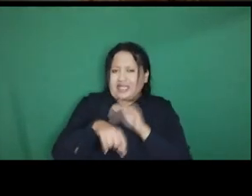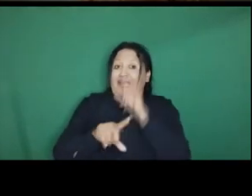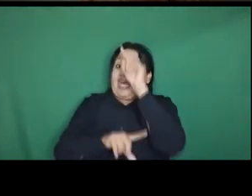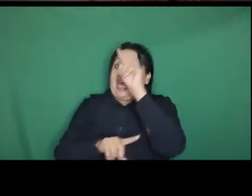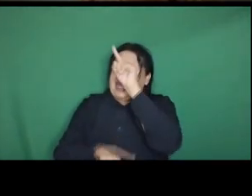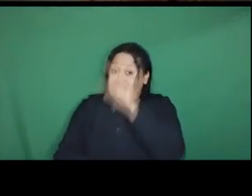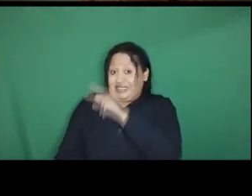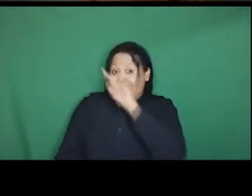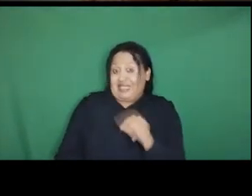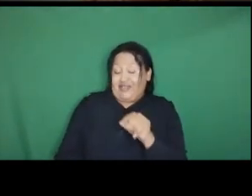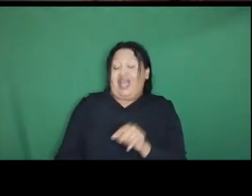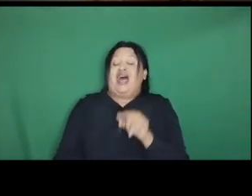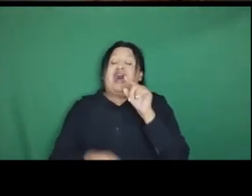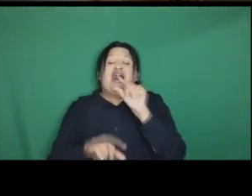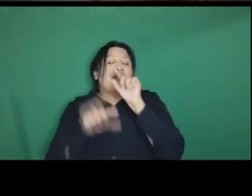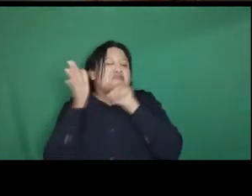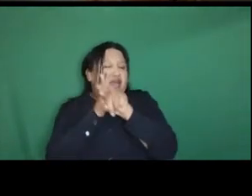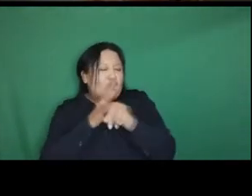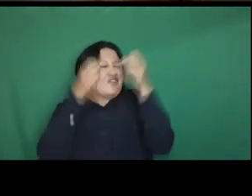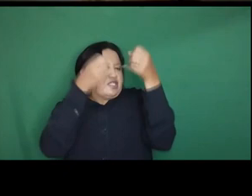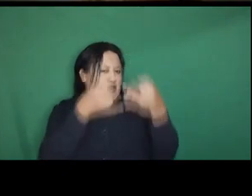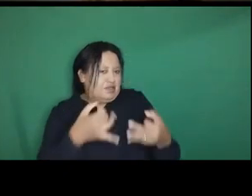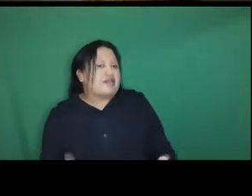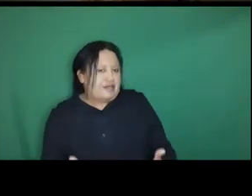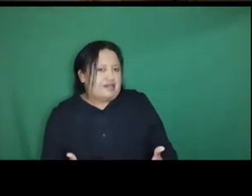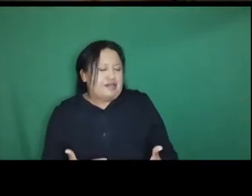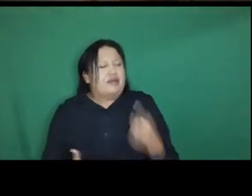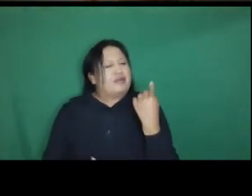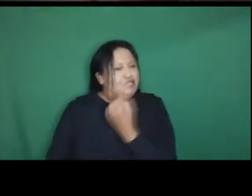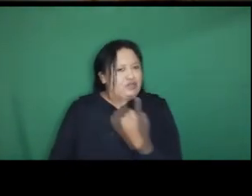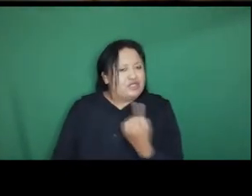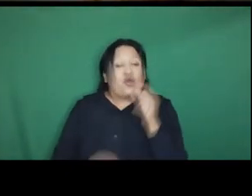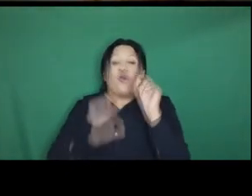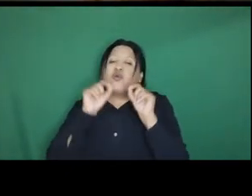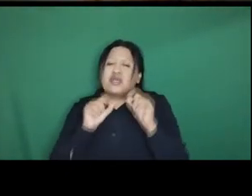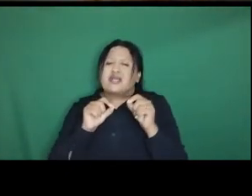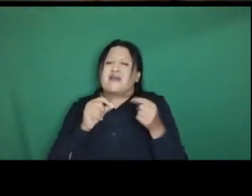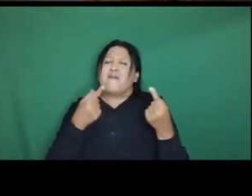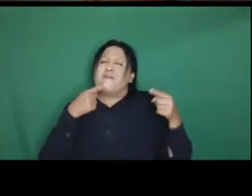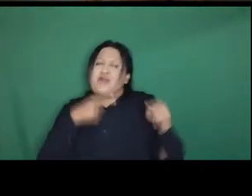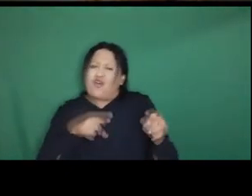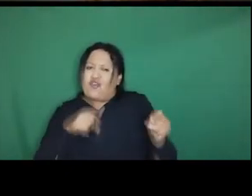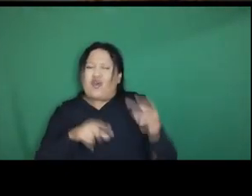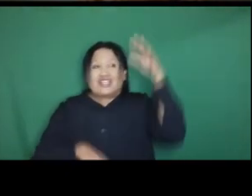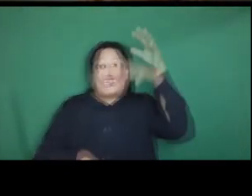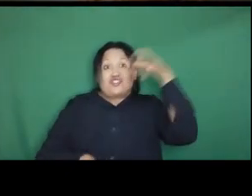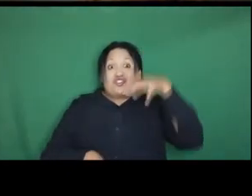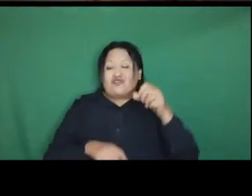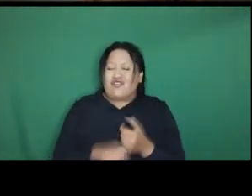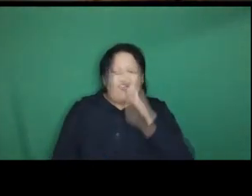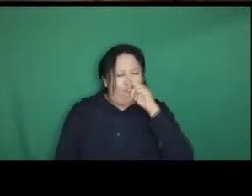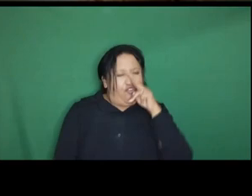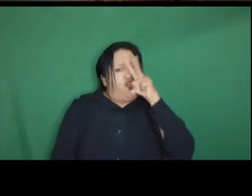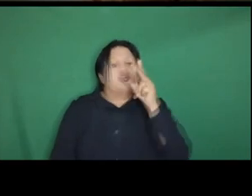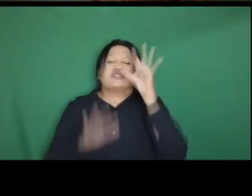assinalar a alternativa que vai explicar para a gente o que foi que provocou essas chuvas intensas no final